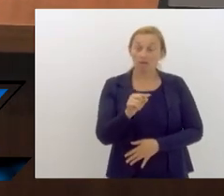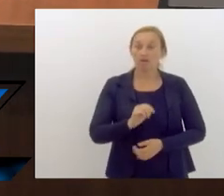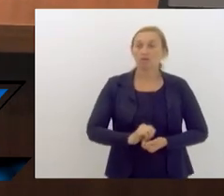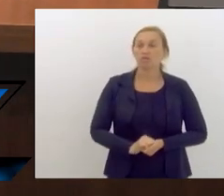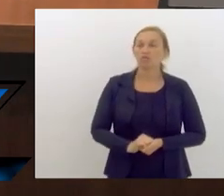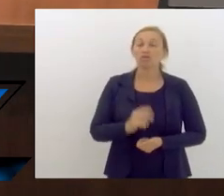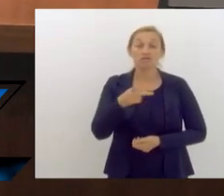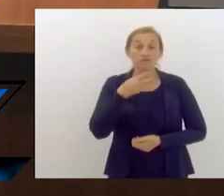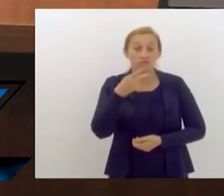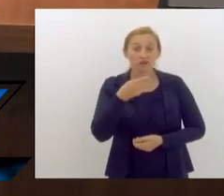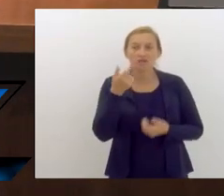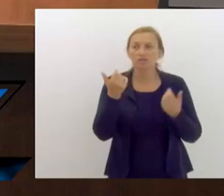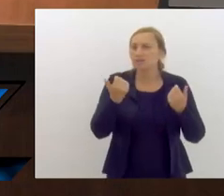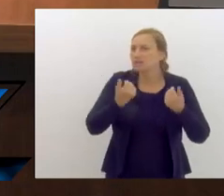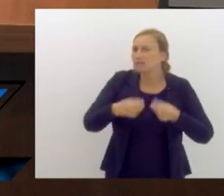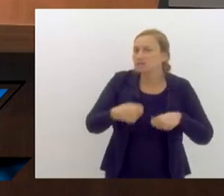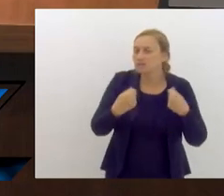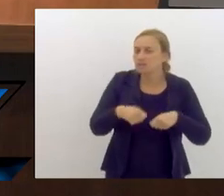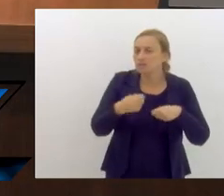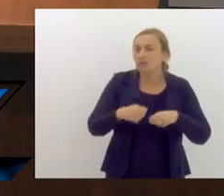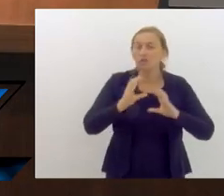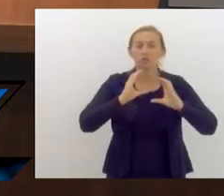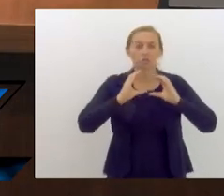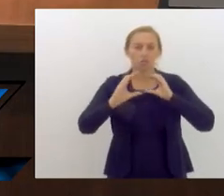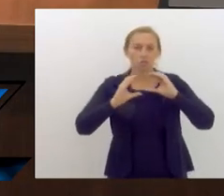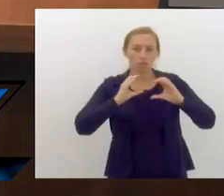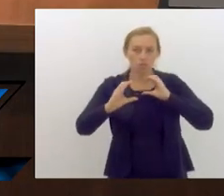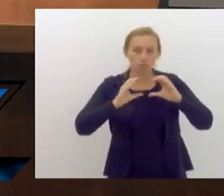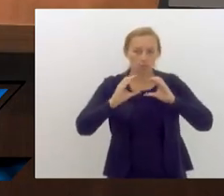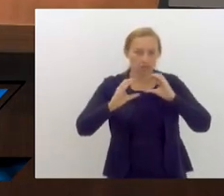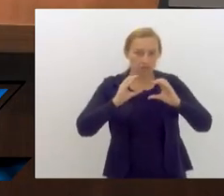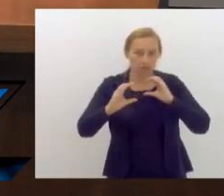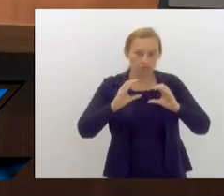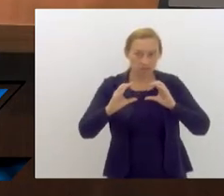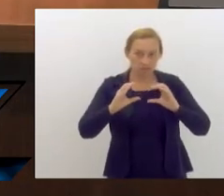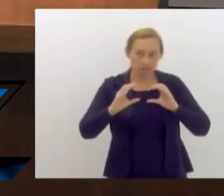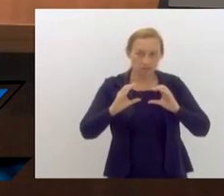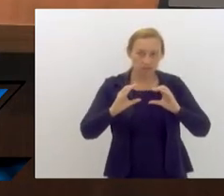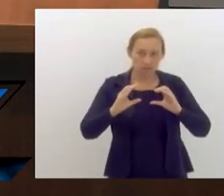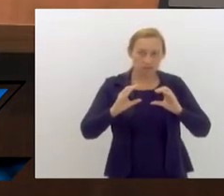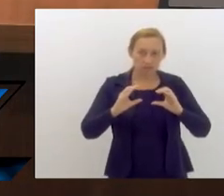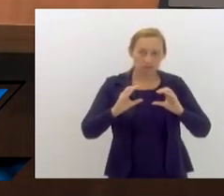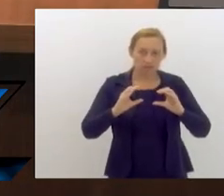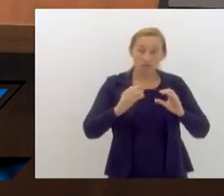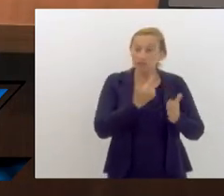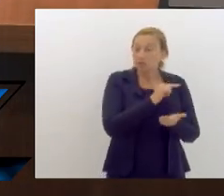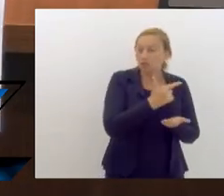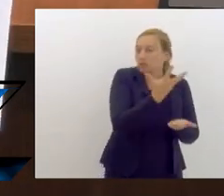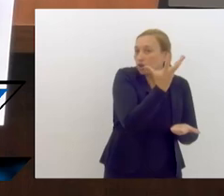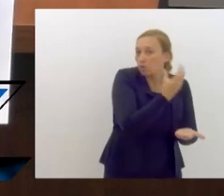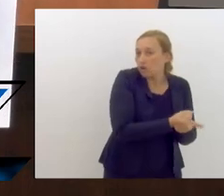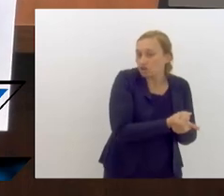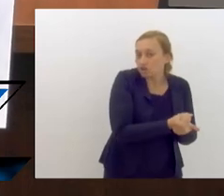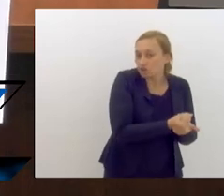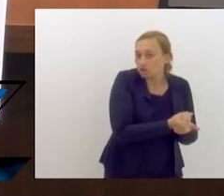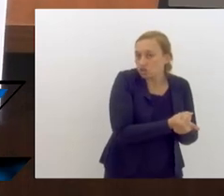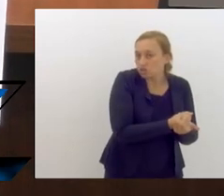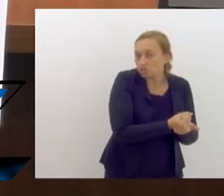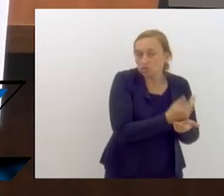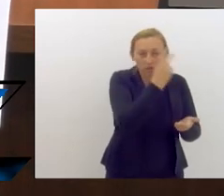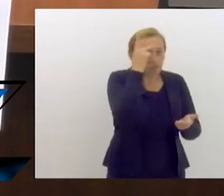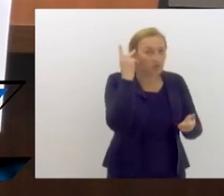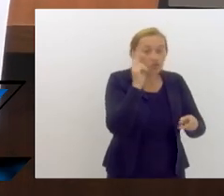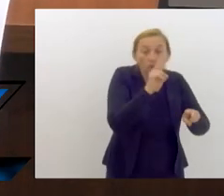que trata da necessidade da comunicação da inexistência de registro de Identificação do